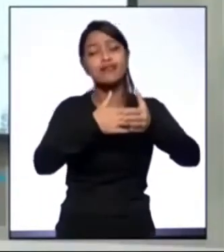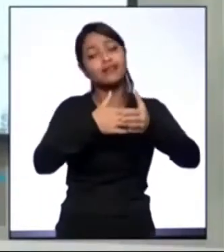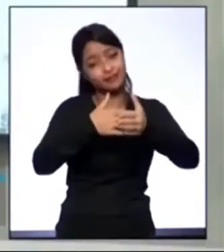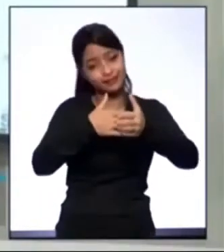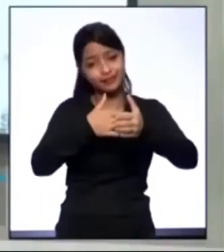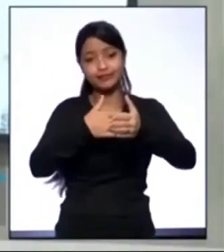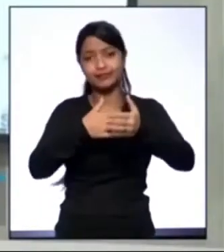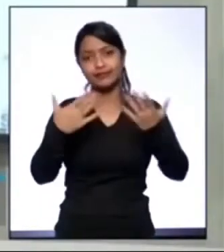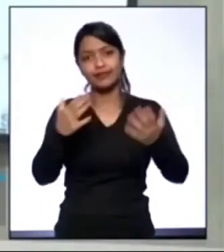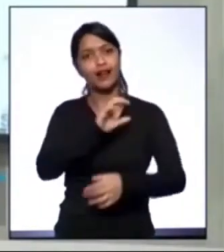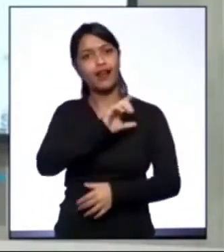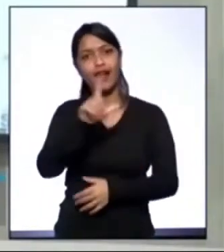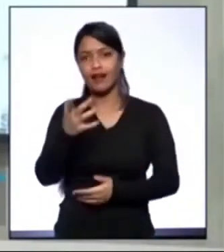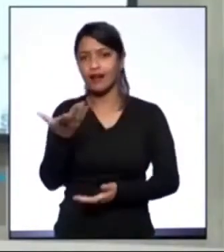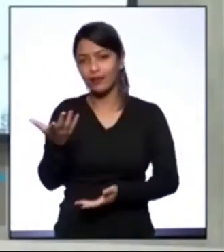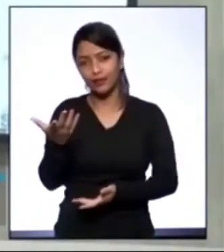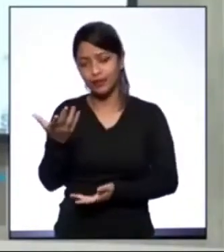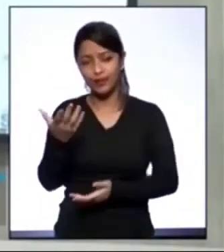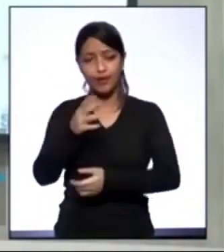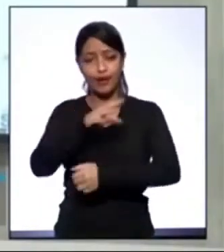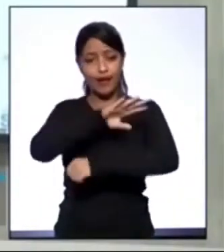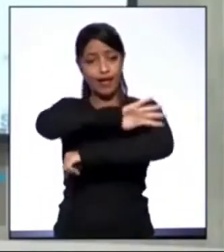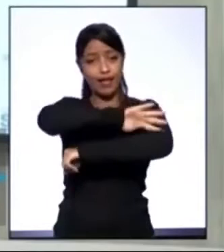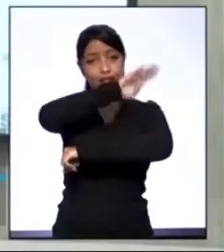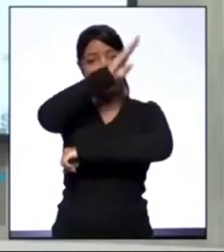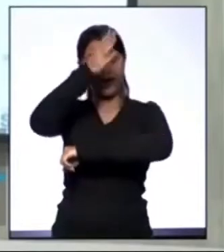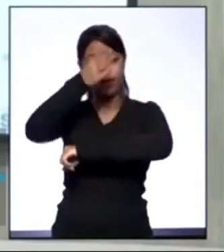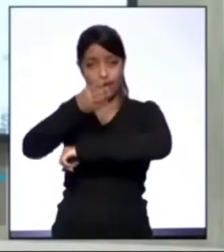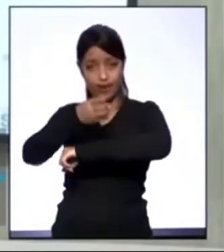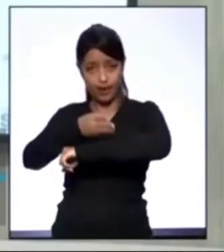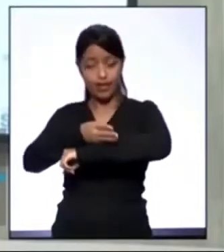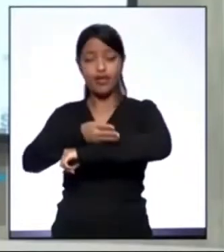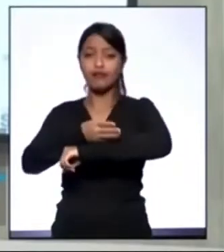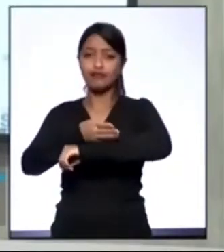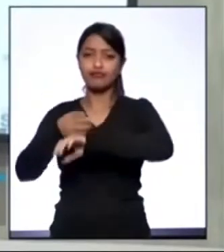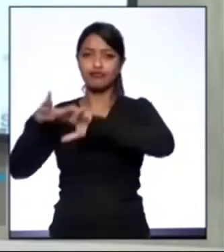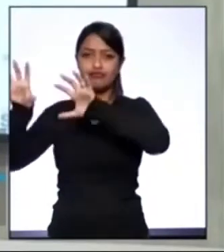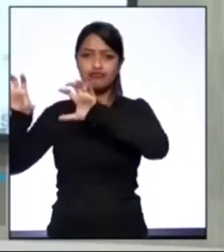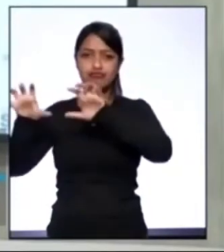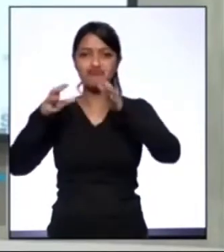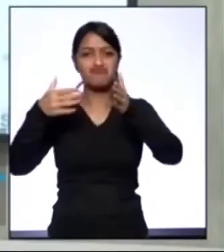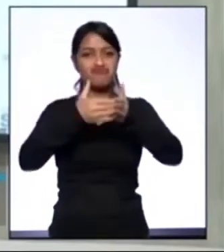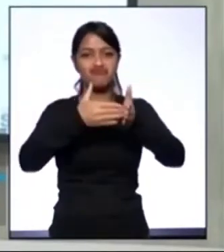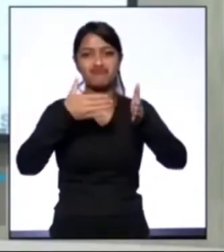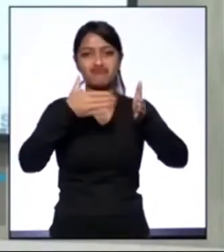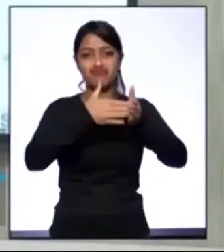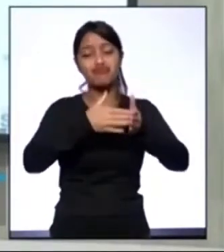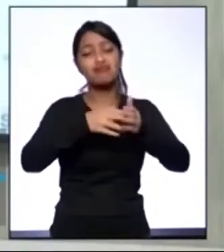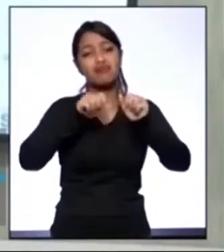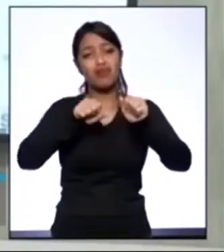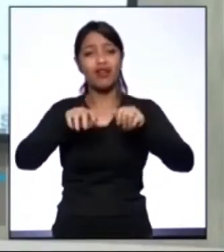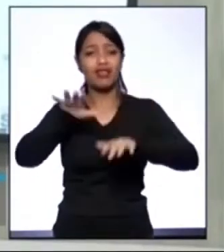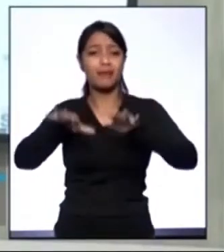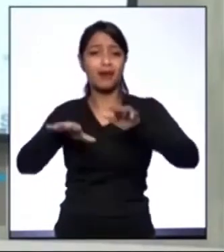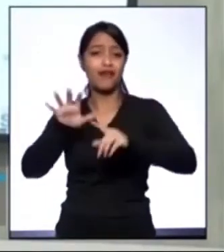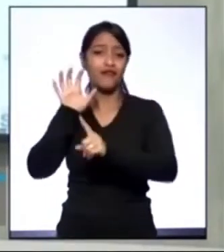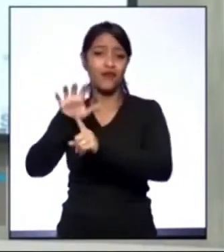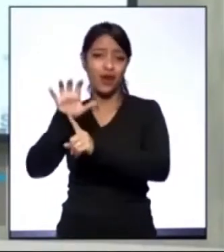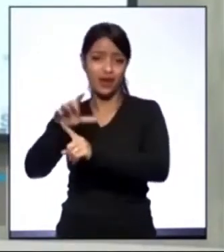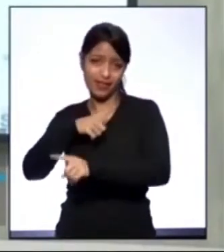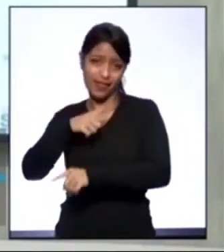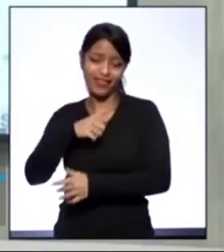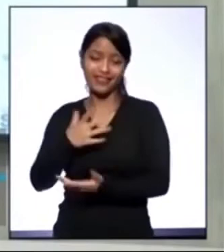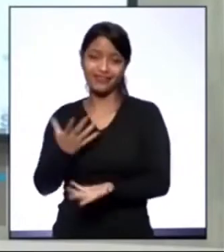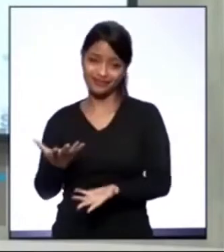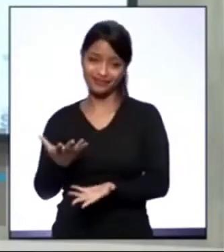galera, o relevo, ele cria uma barreira e pode condicionar a atuação das massas de ar. Ele influencia também,